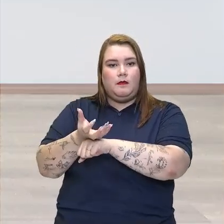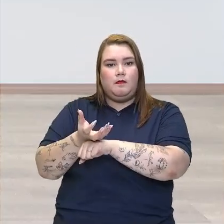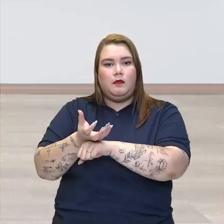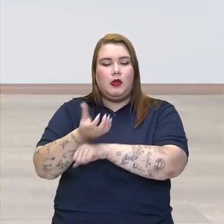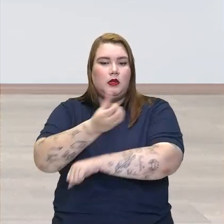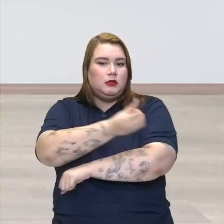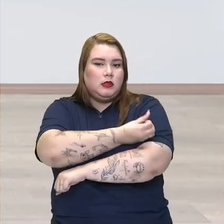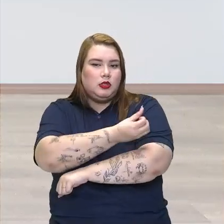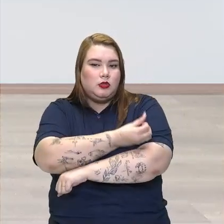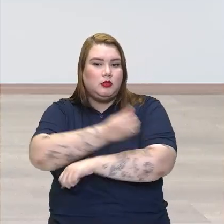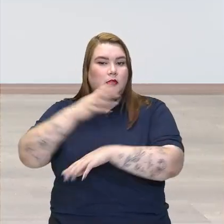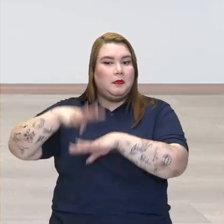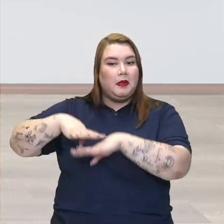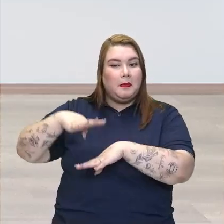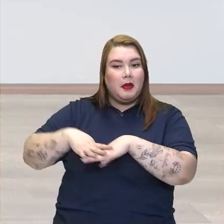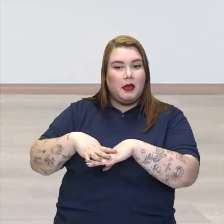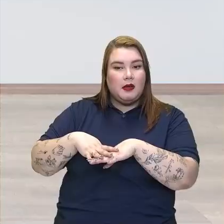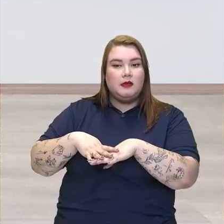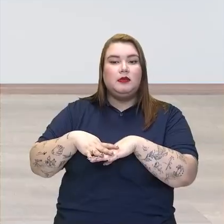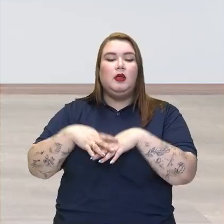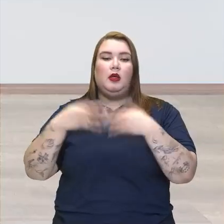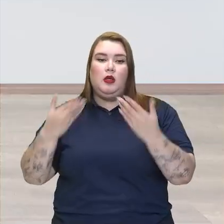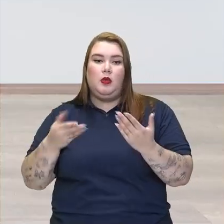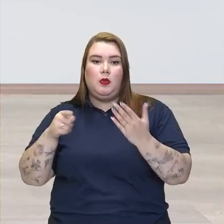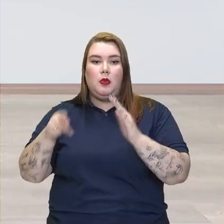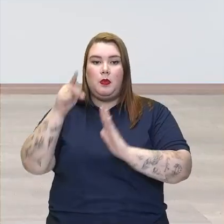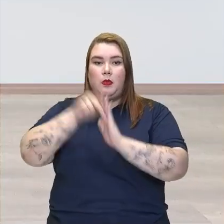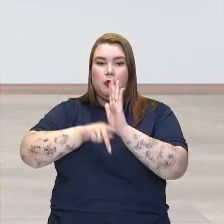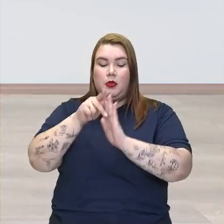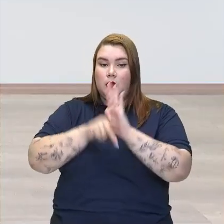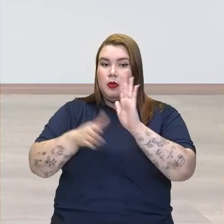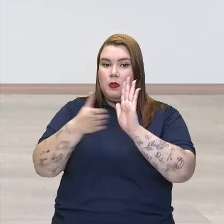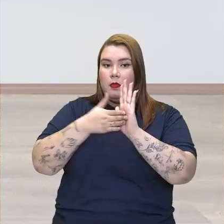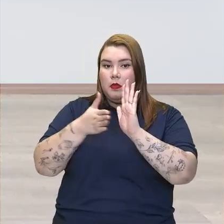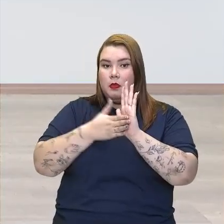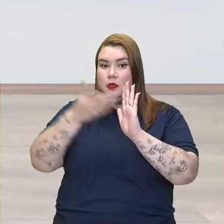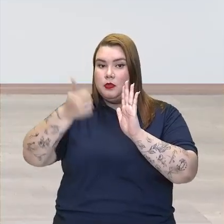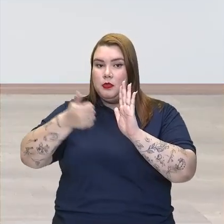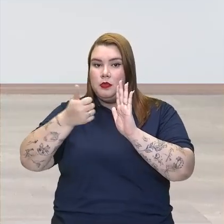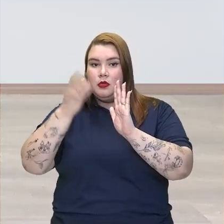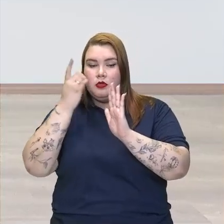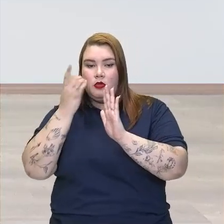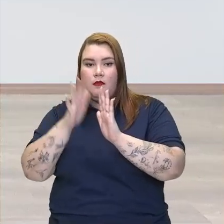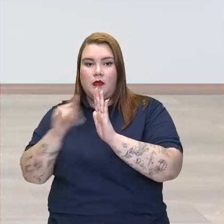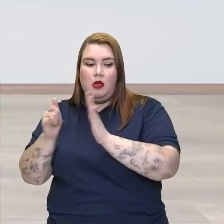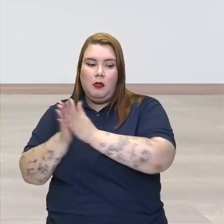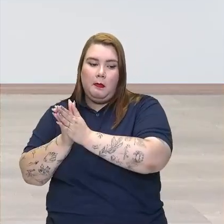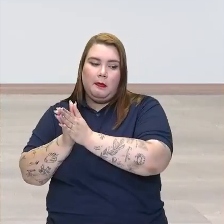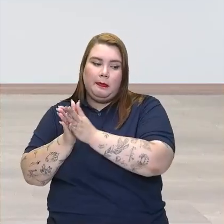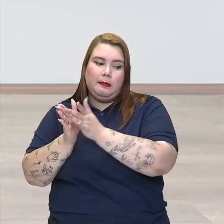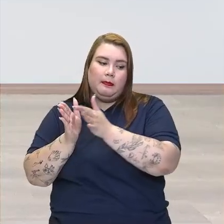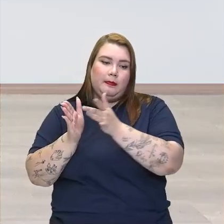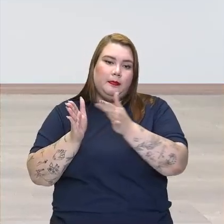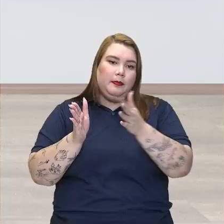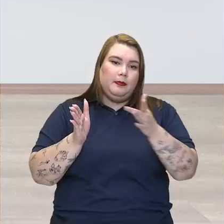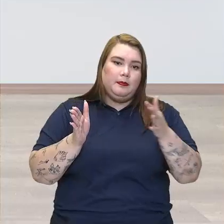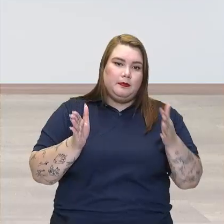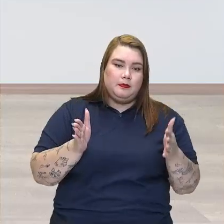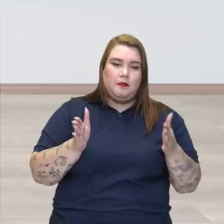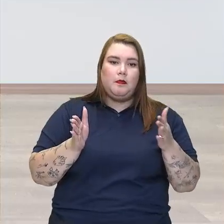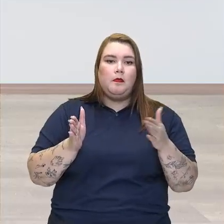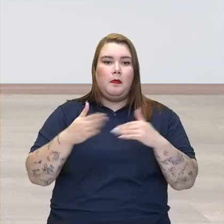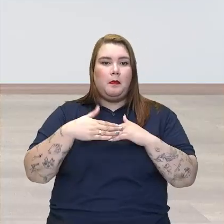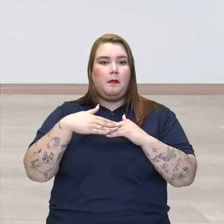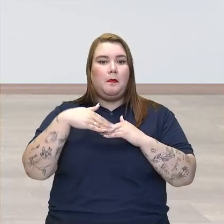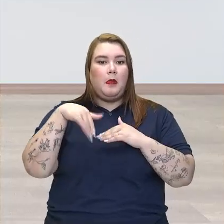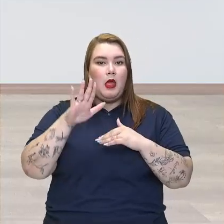6º ano, matemática. Esse projeto, que vai ser proposto no primeiro dia, ele vai se perpetuar ao longo de mais